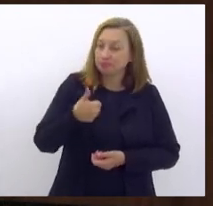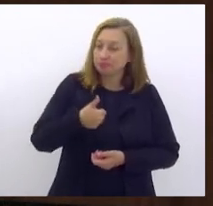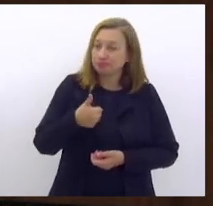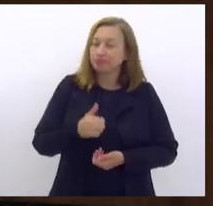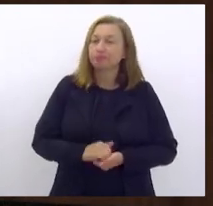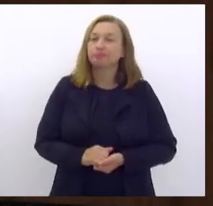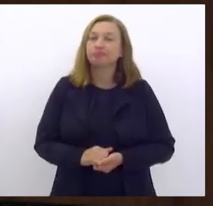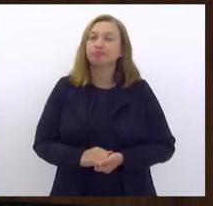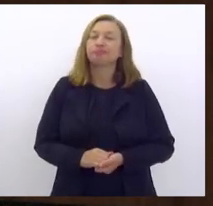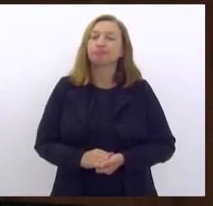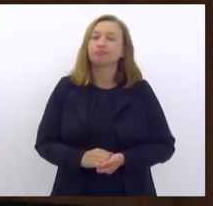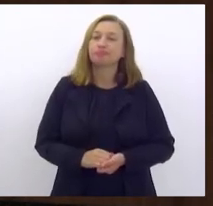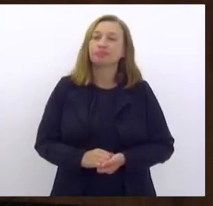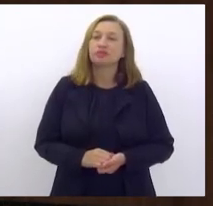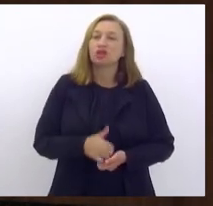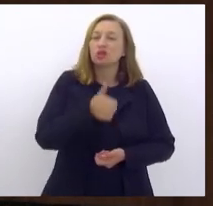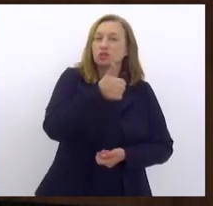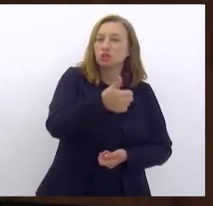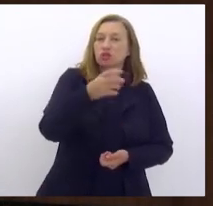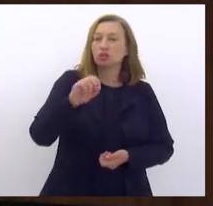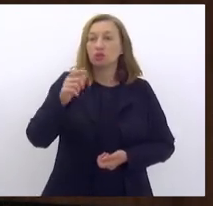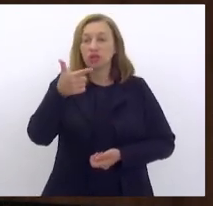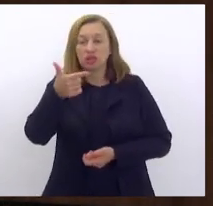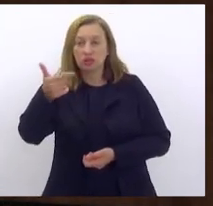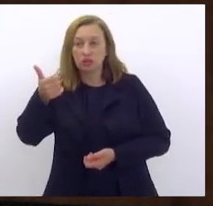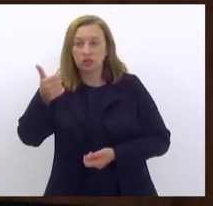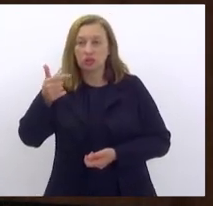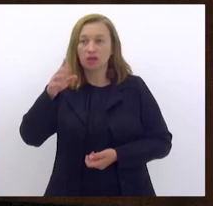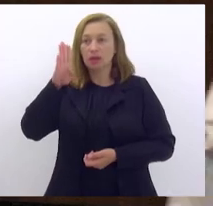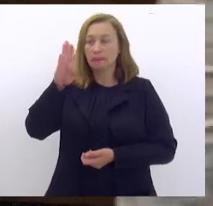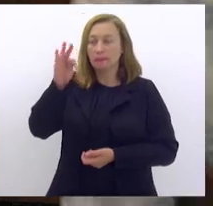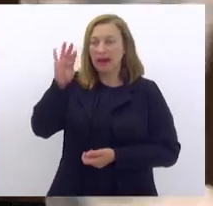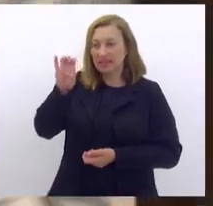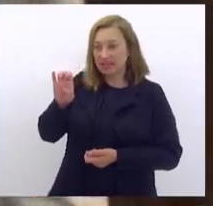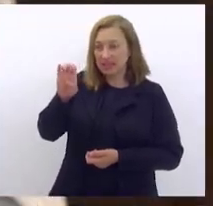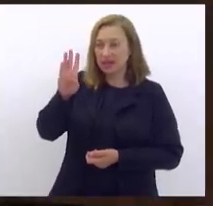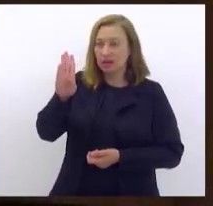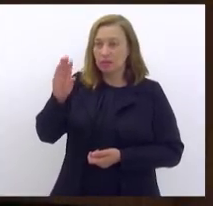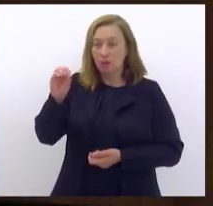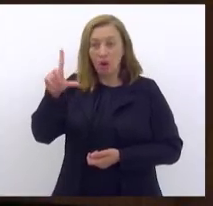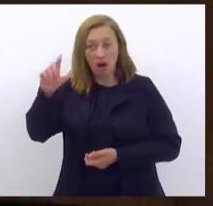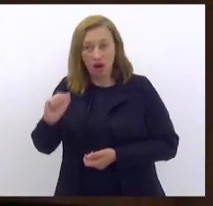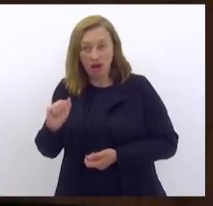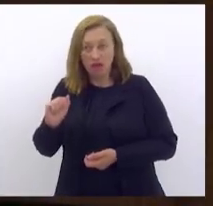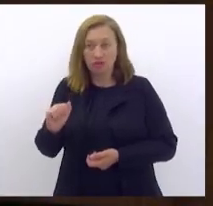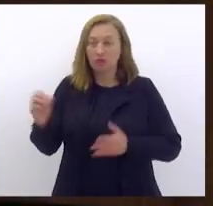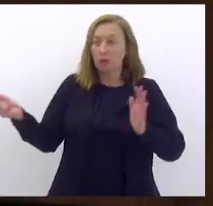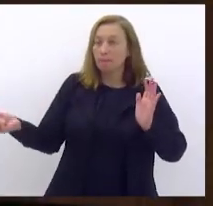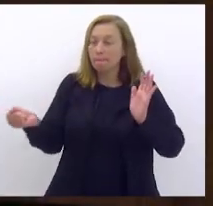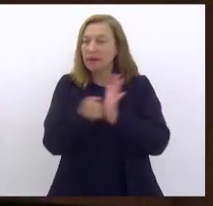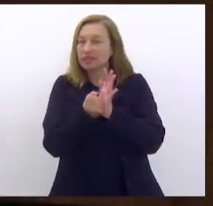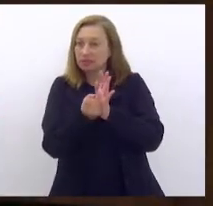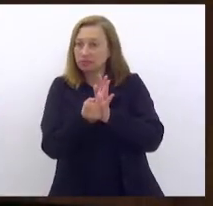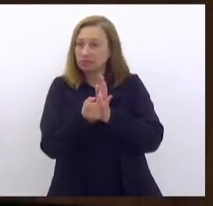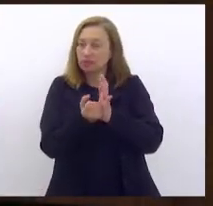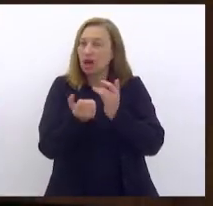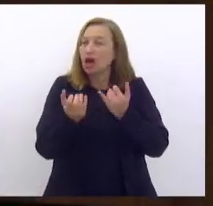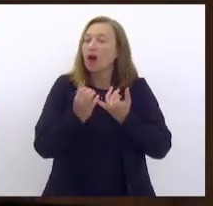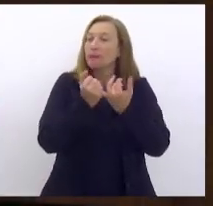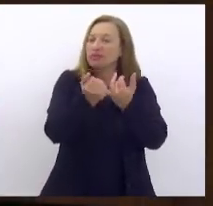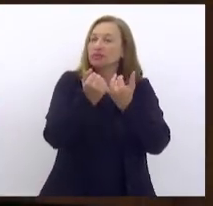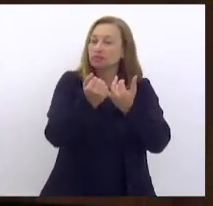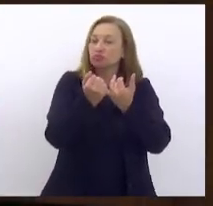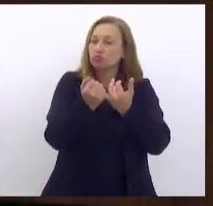é que, em 2012, os bate-bolas foram declarados patrimônio cultural carioca